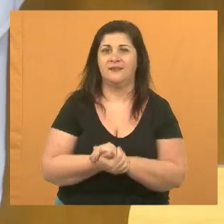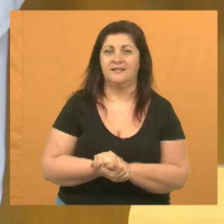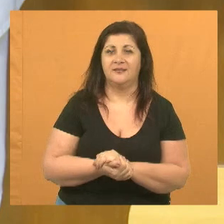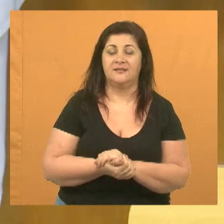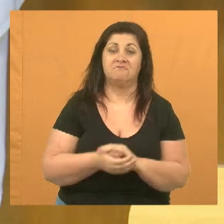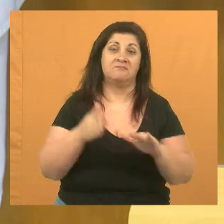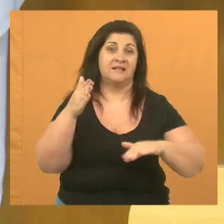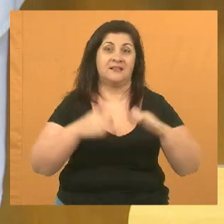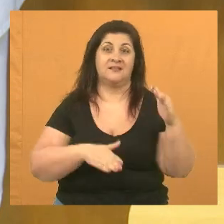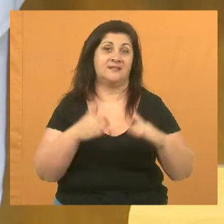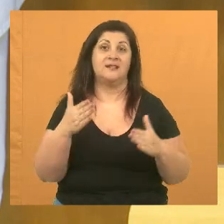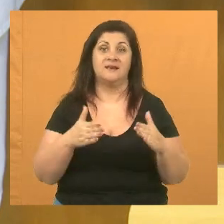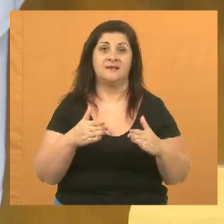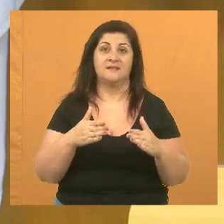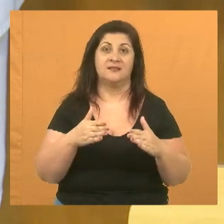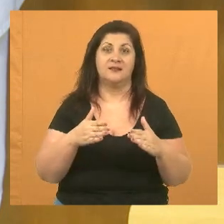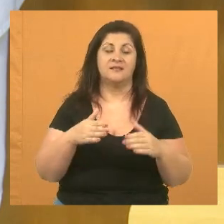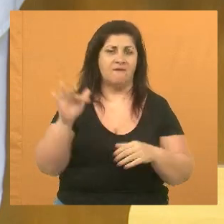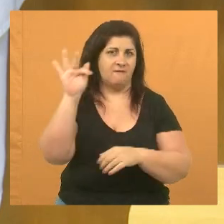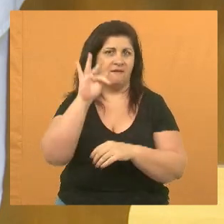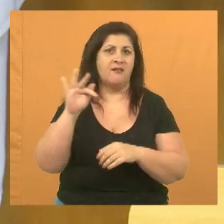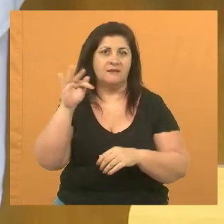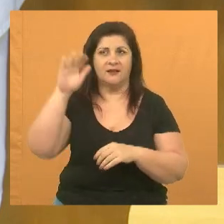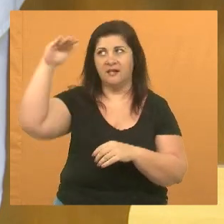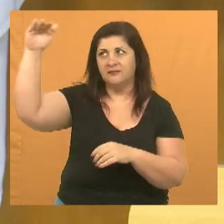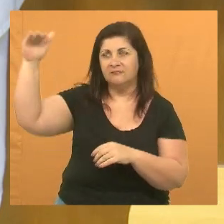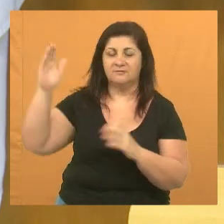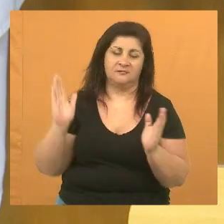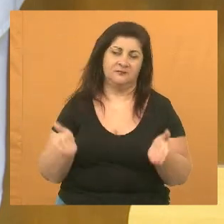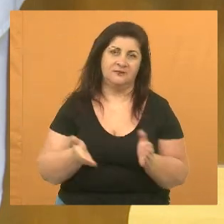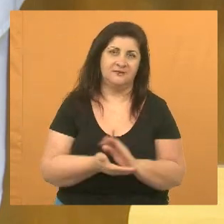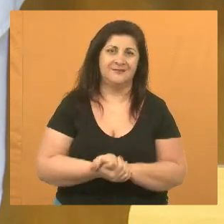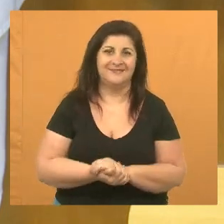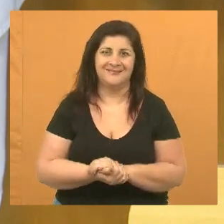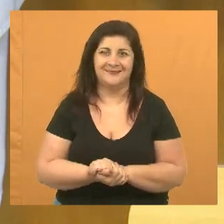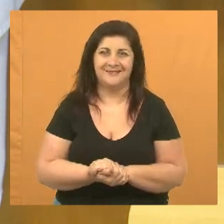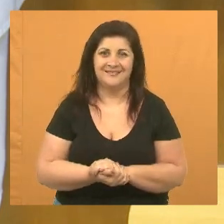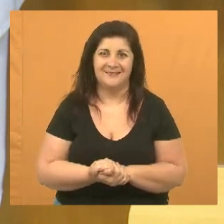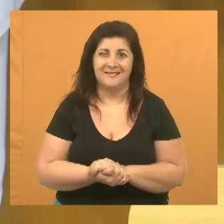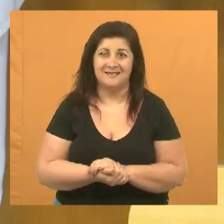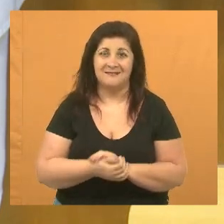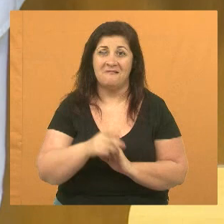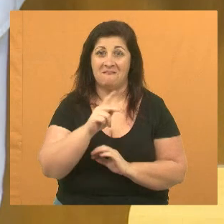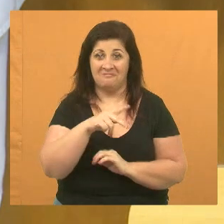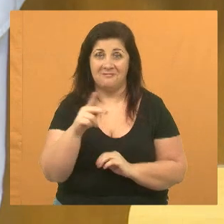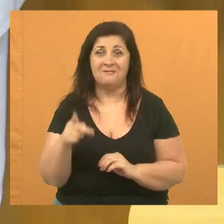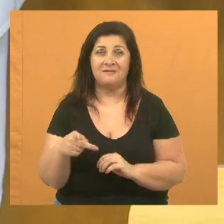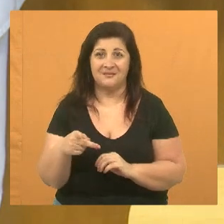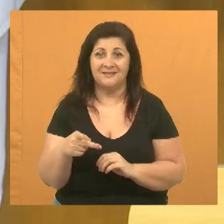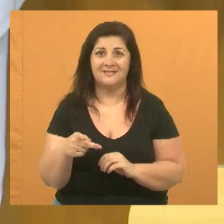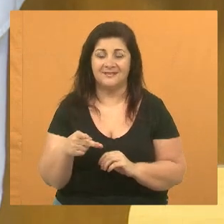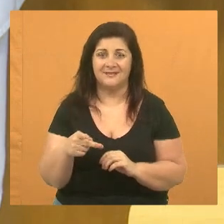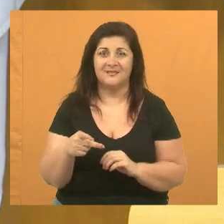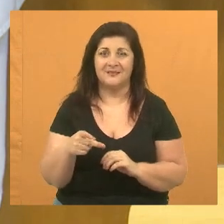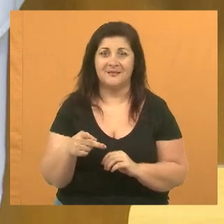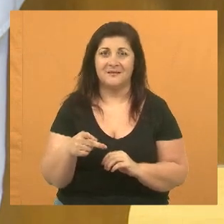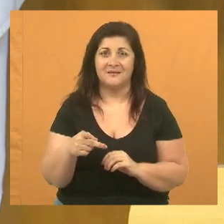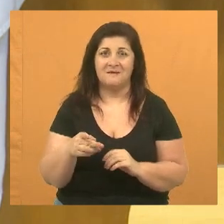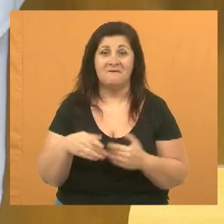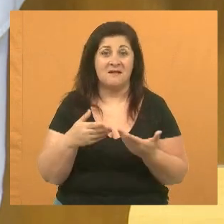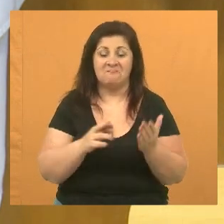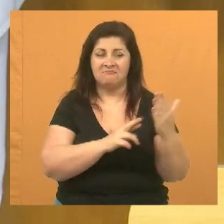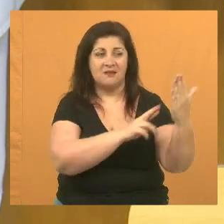adolescentes, ou às vezes até mesmo os alunos de faculdade, ou enfim. E você vai estar ali